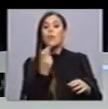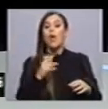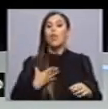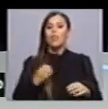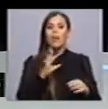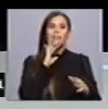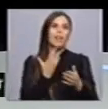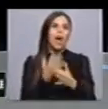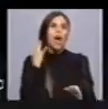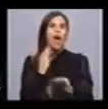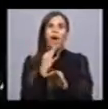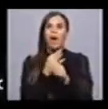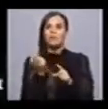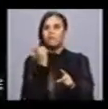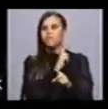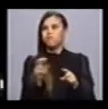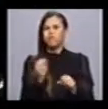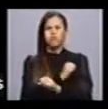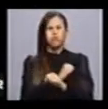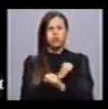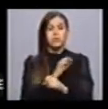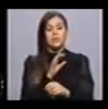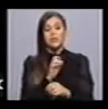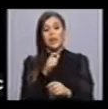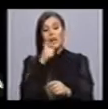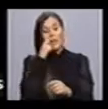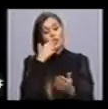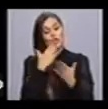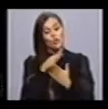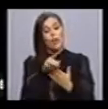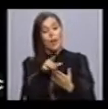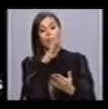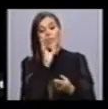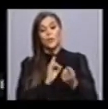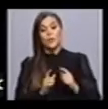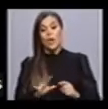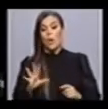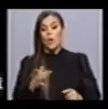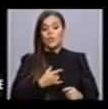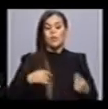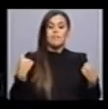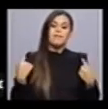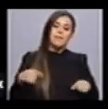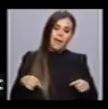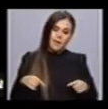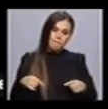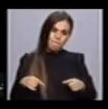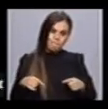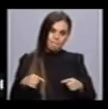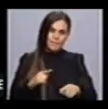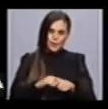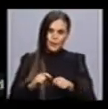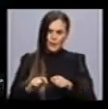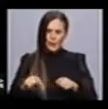extraordinária, extremamente intensa. E o que os astrónomos deste estudo dizem é que, quando temos ciclos mais